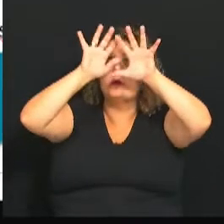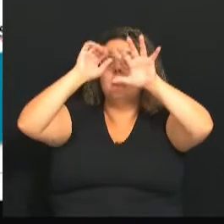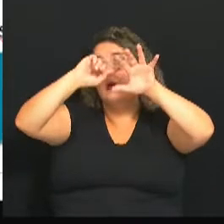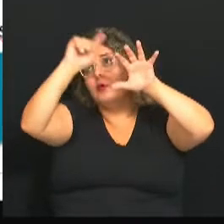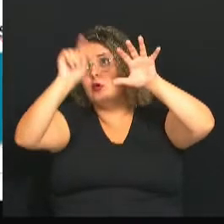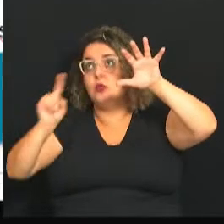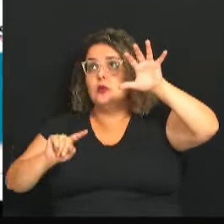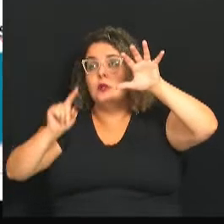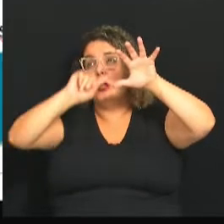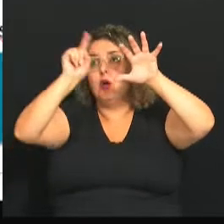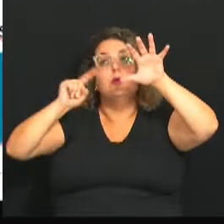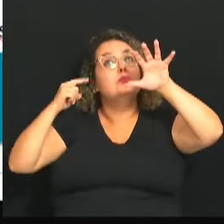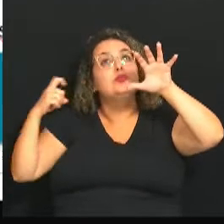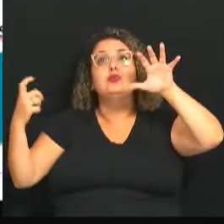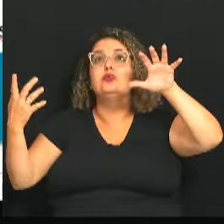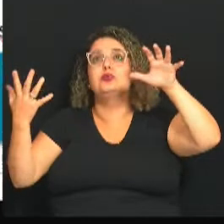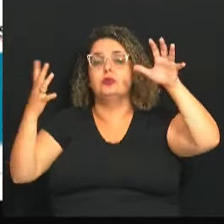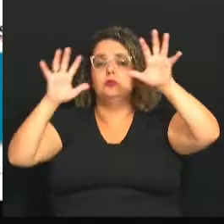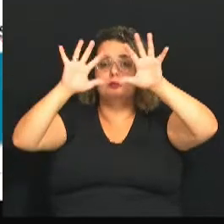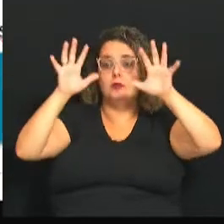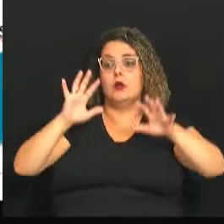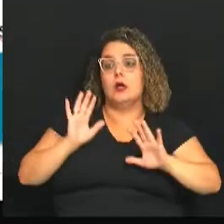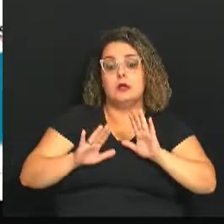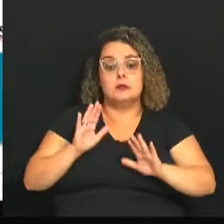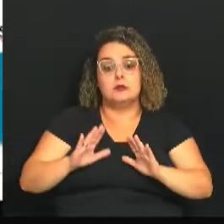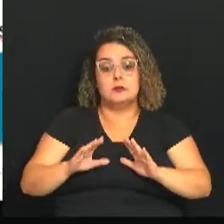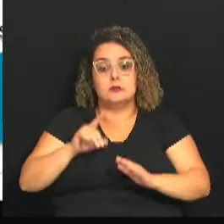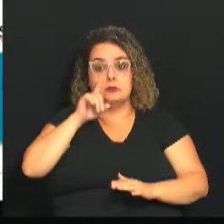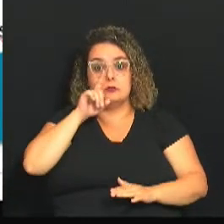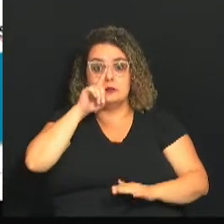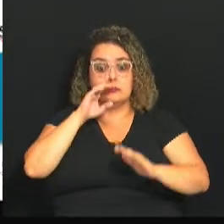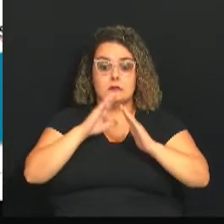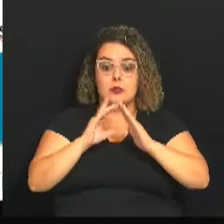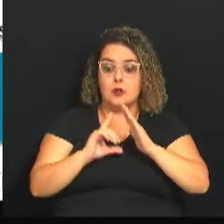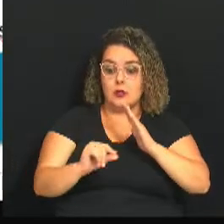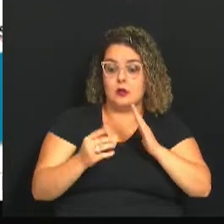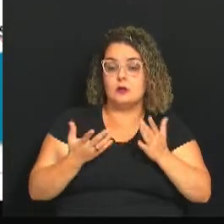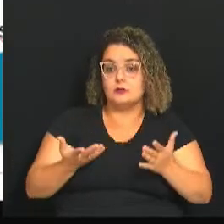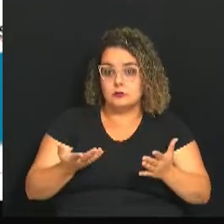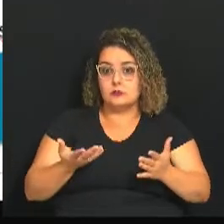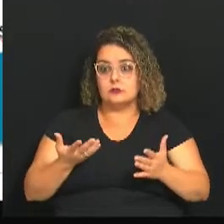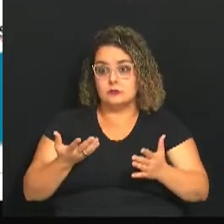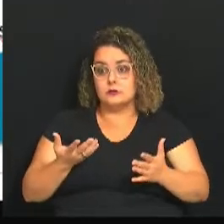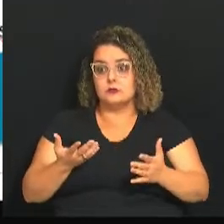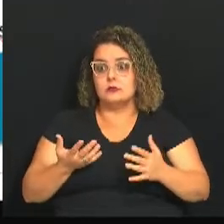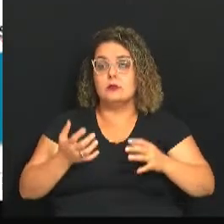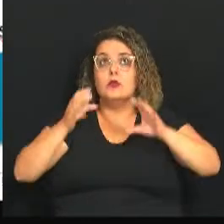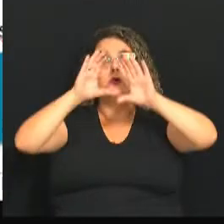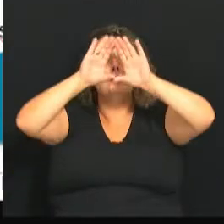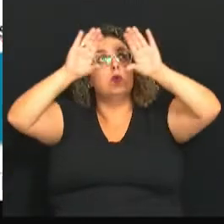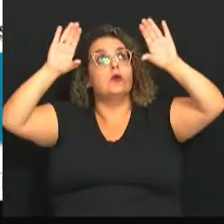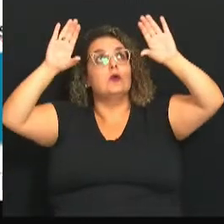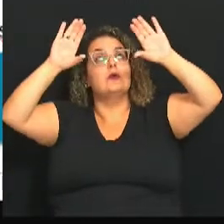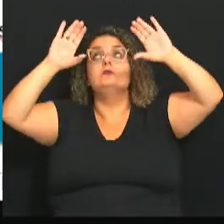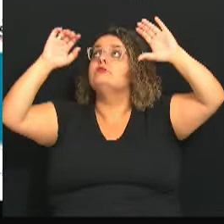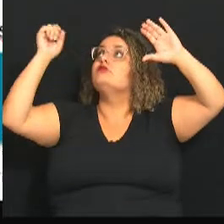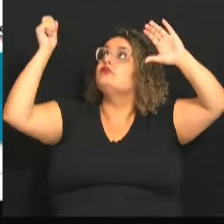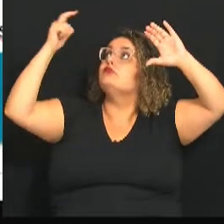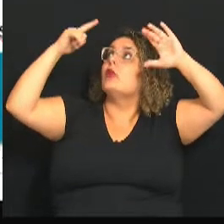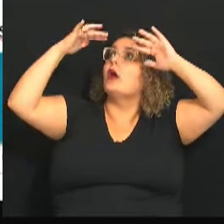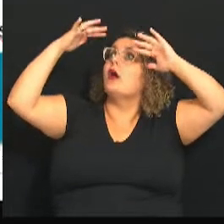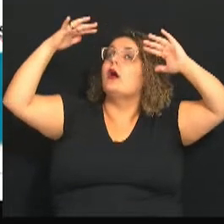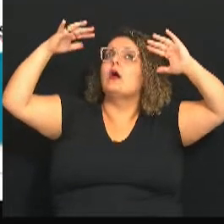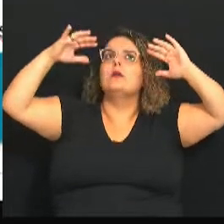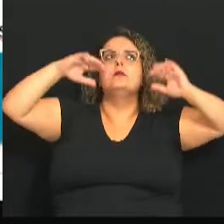perto, né? Às vezes sai de casa, uma condição de céu claro, de sol, e aí ao longo do dia